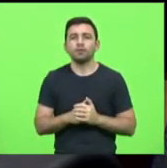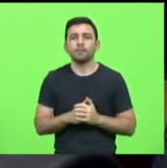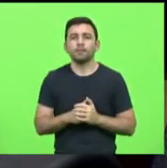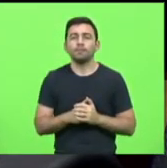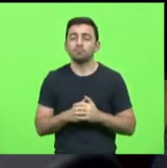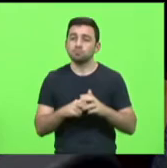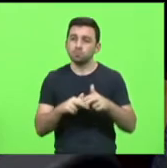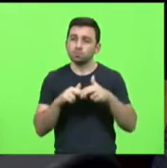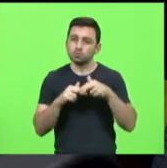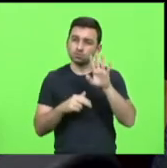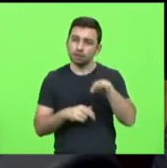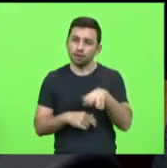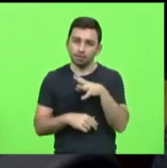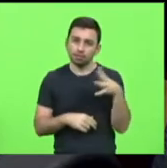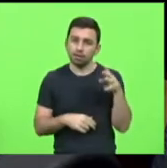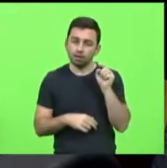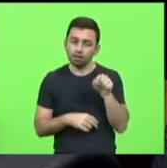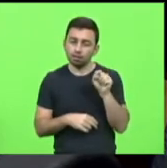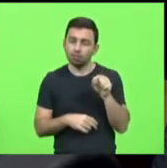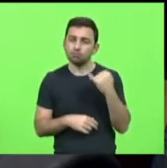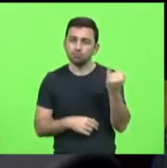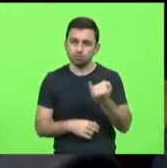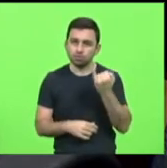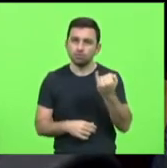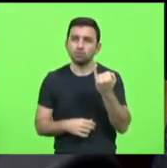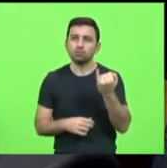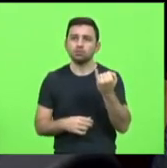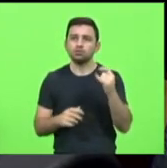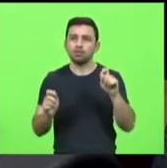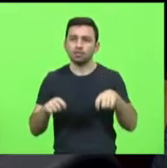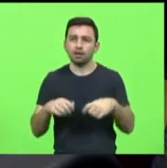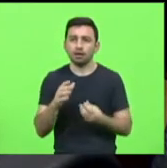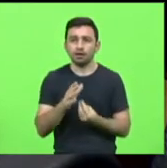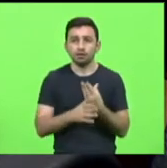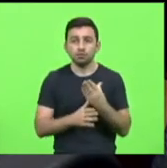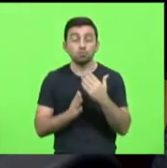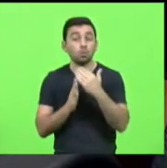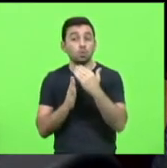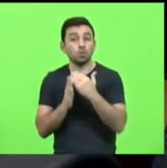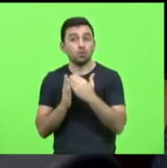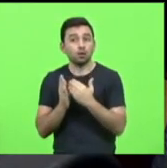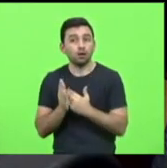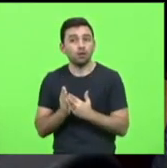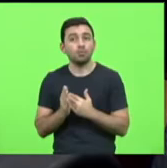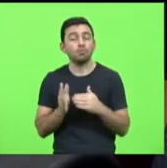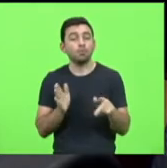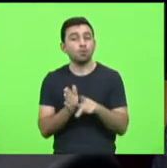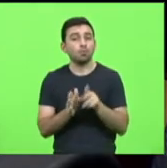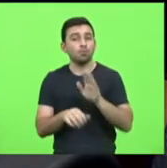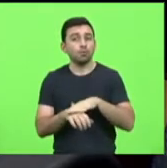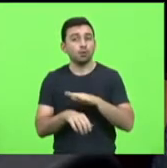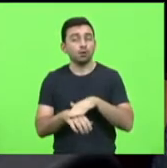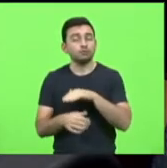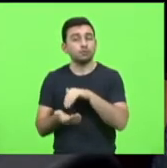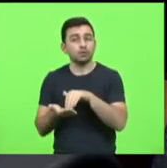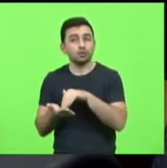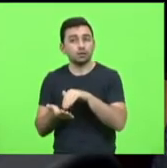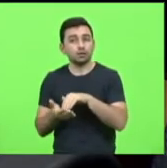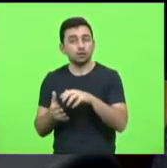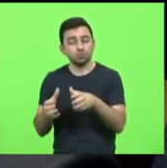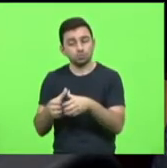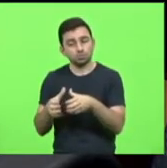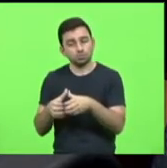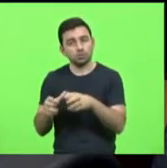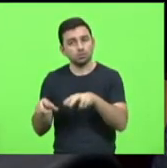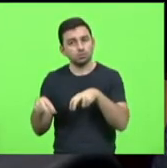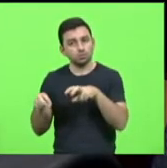esse calendário ele é importante, ele remete aí à criação também de programas por parte da Secretaria da Agricultura,